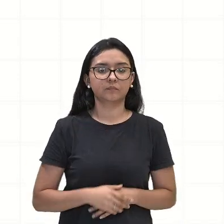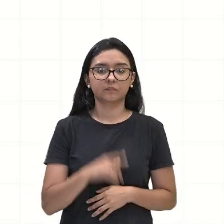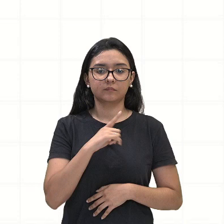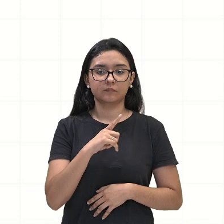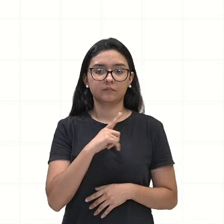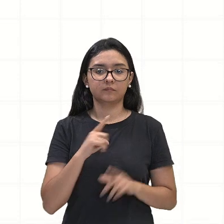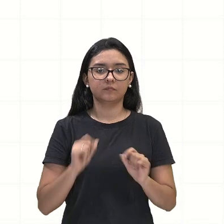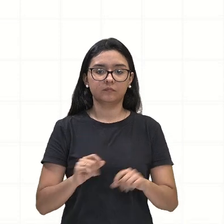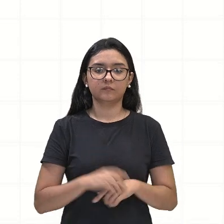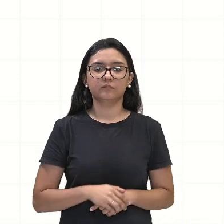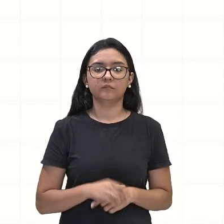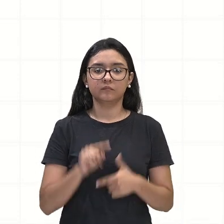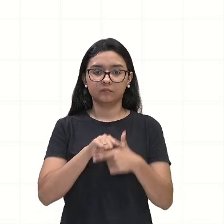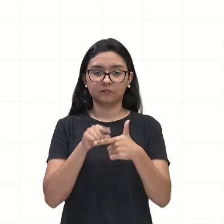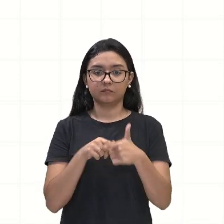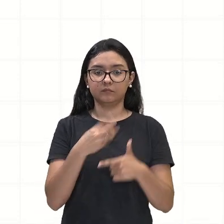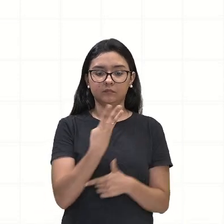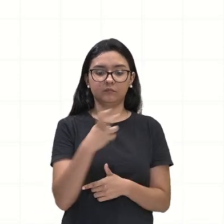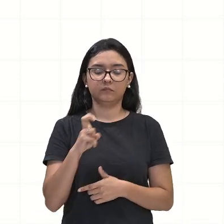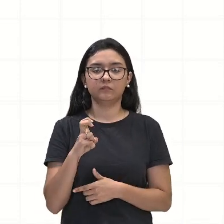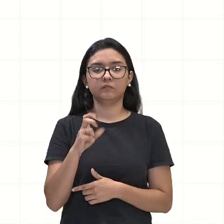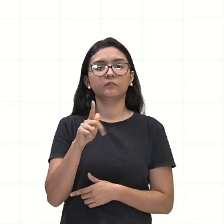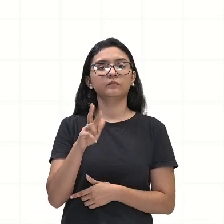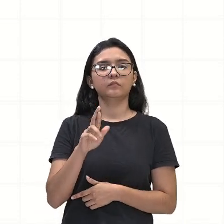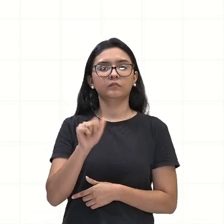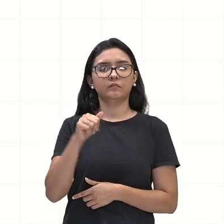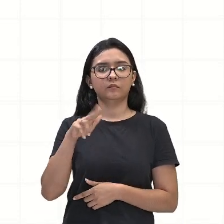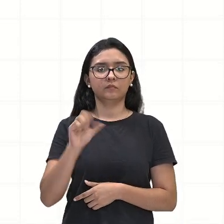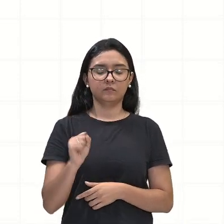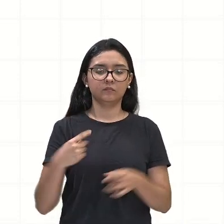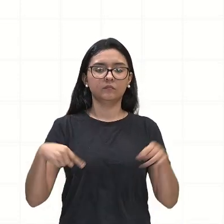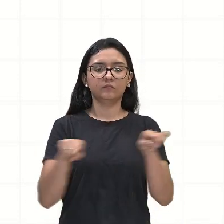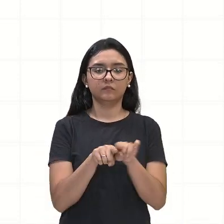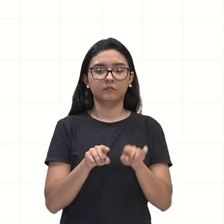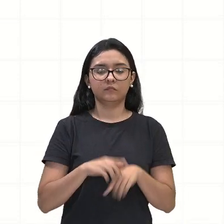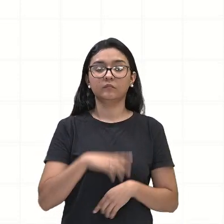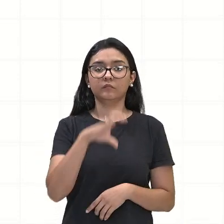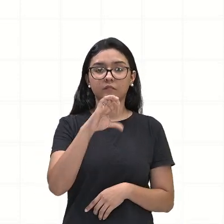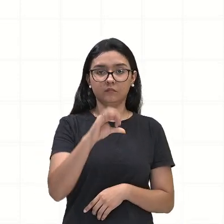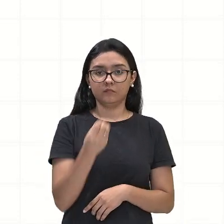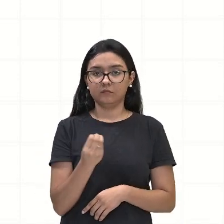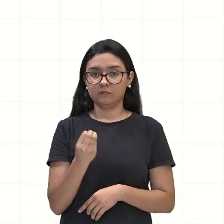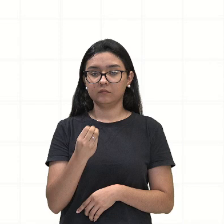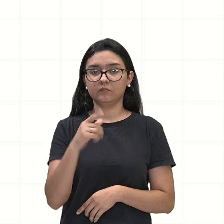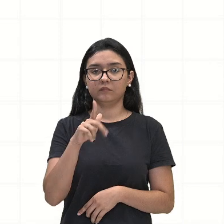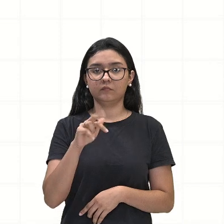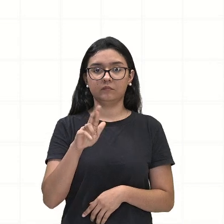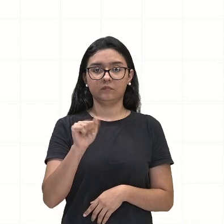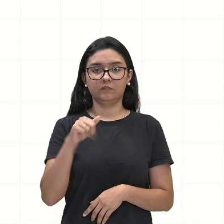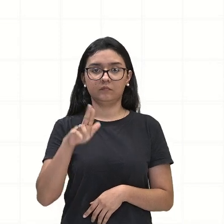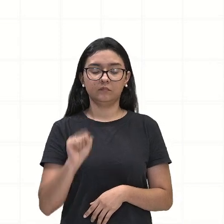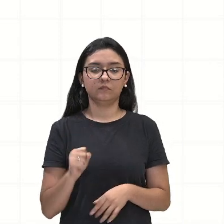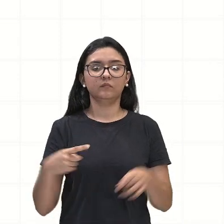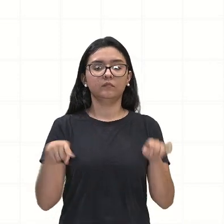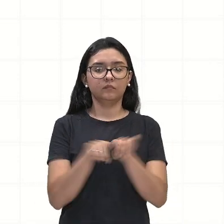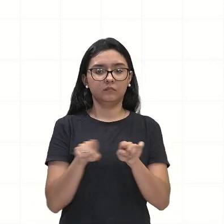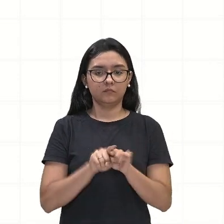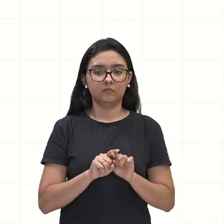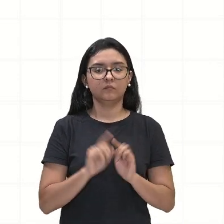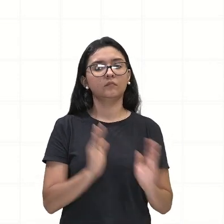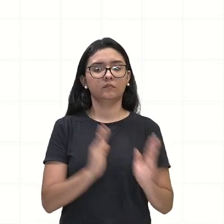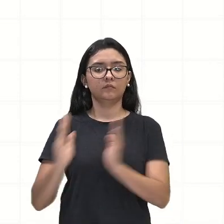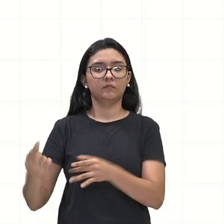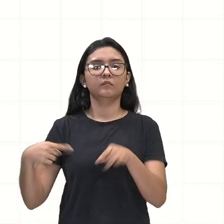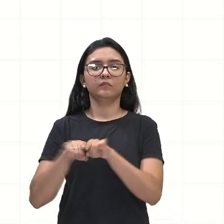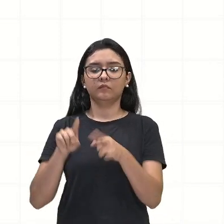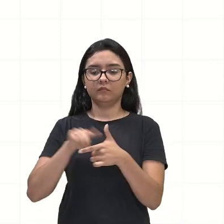45 graus. Então, aqui nesse canto também vai medir 90 graus. Então, aqui também vai medir 90 graus.